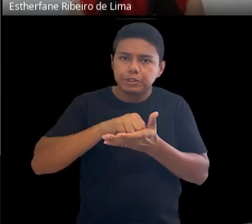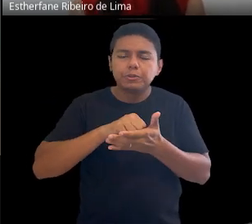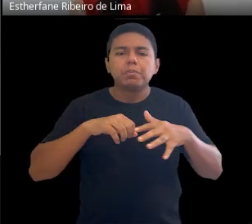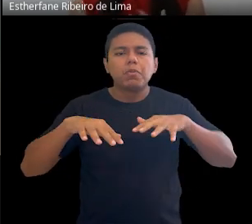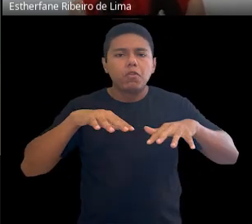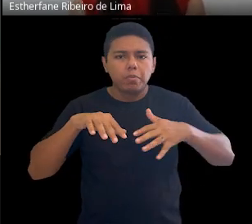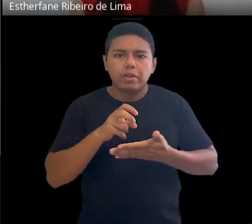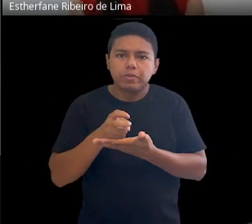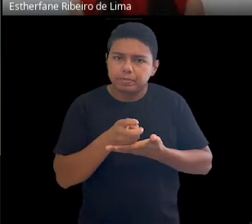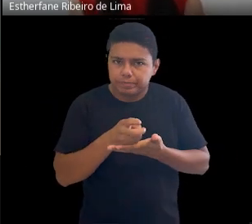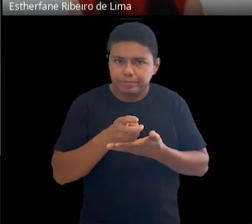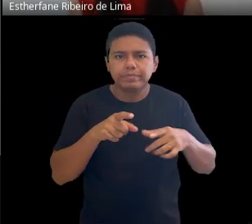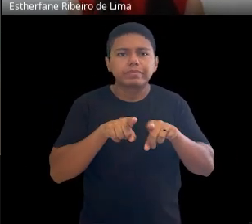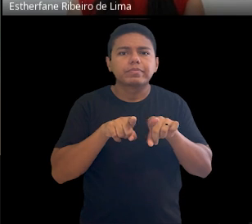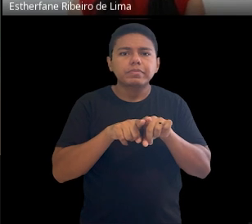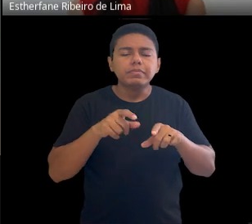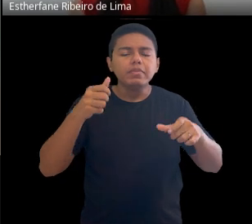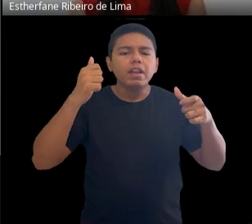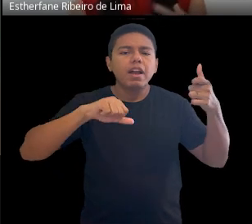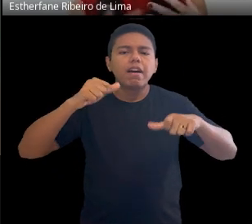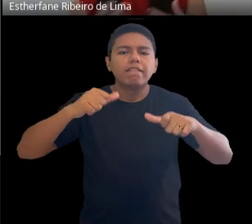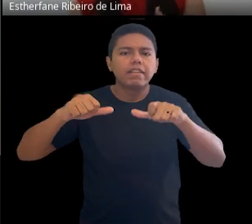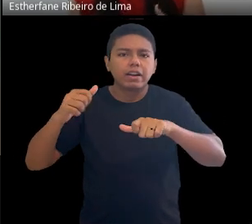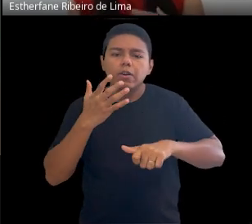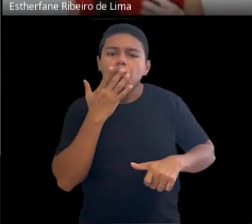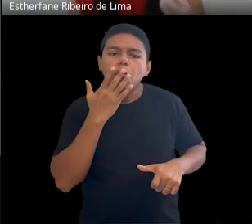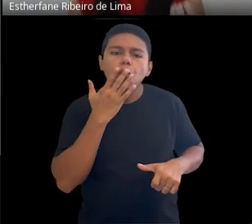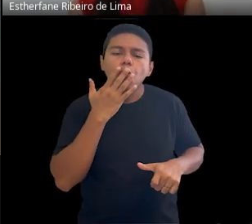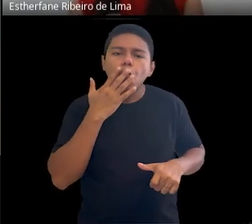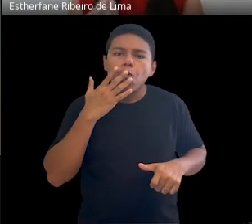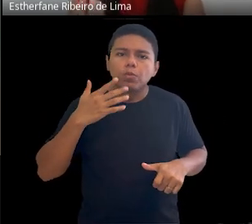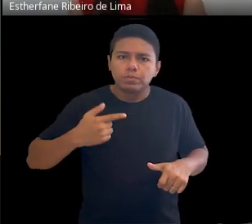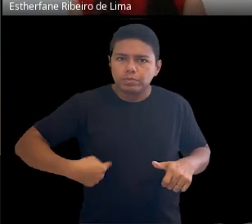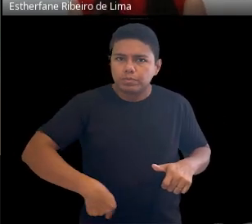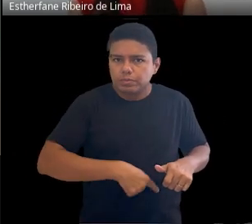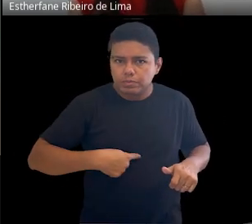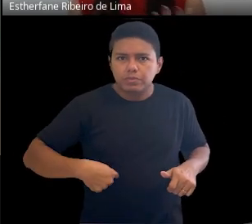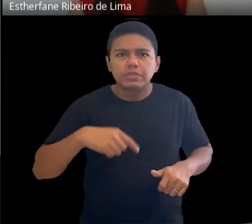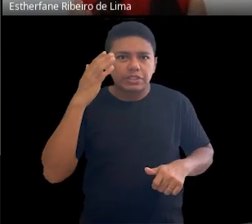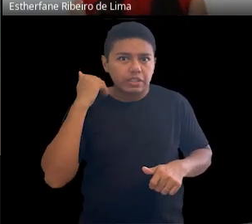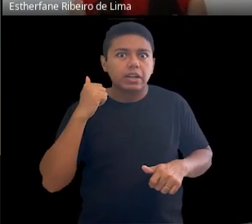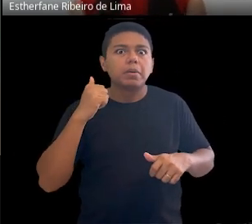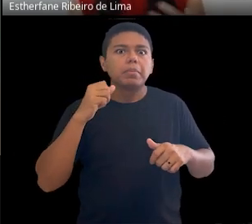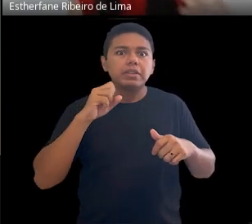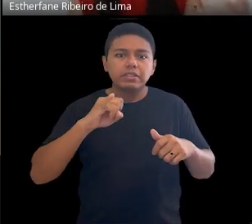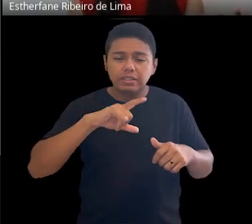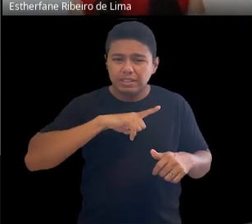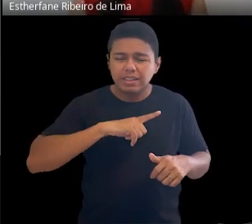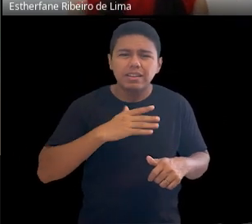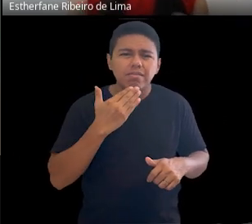mobilograma. Avaliar a alteração da coloração abdominal, linha negra, estrias, cicatrizes, para poder